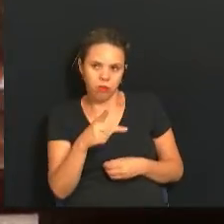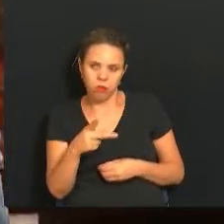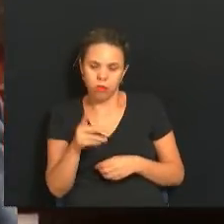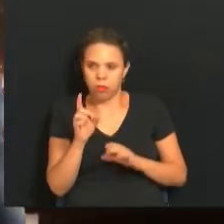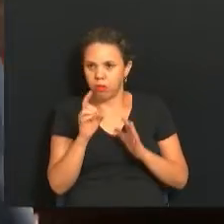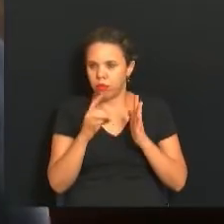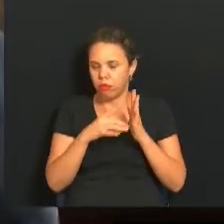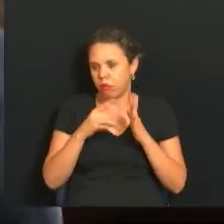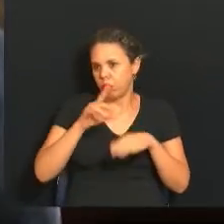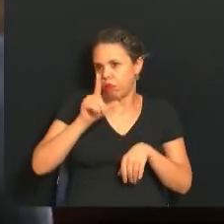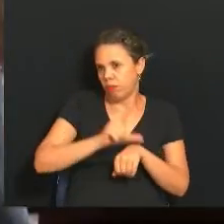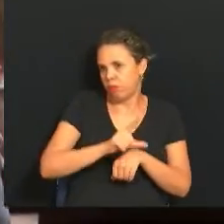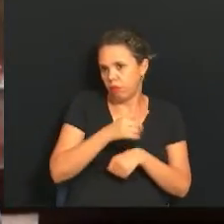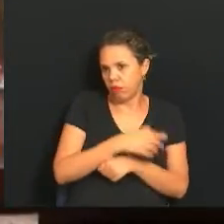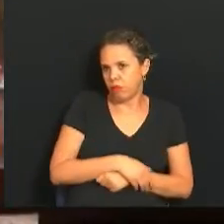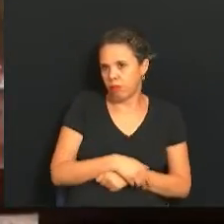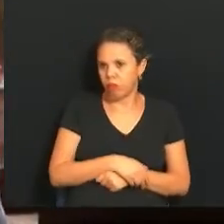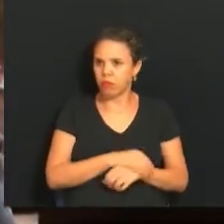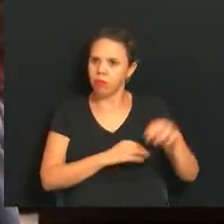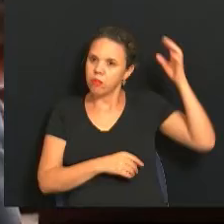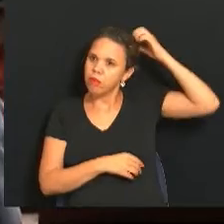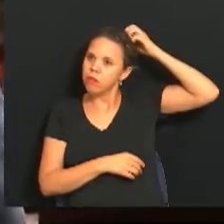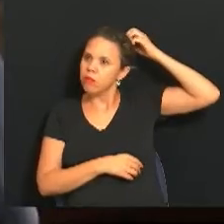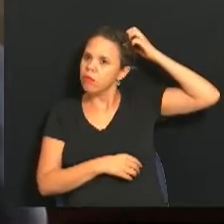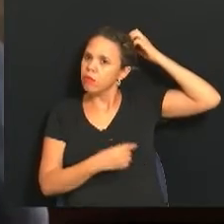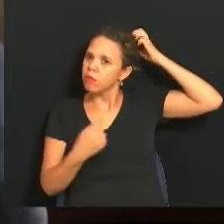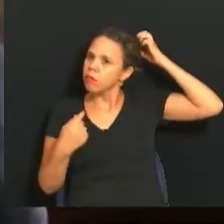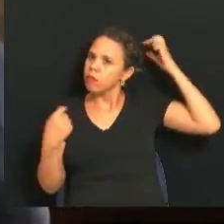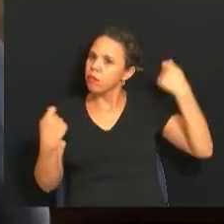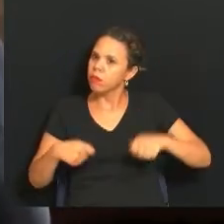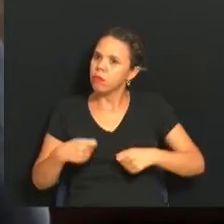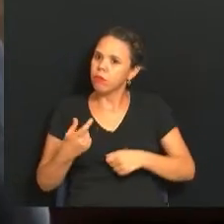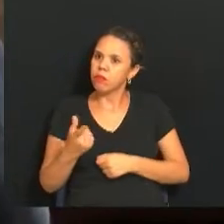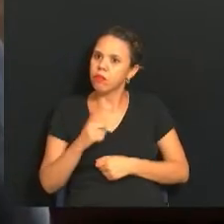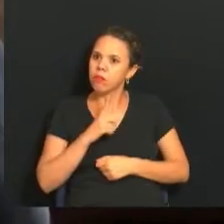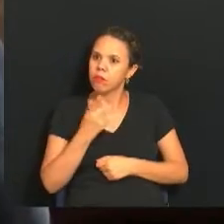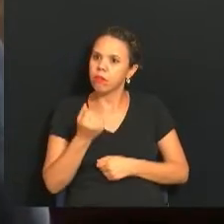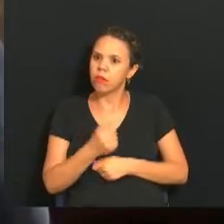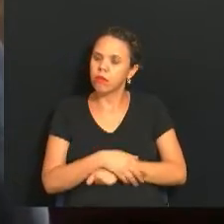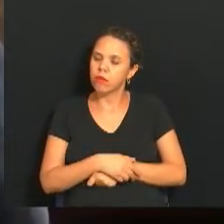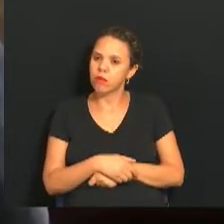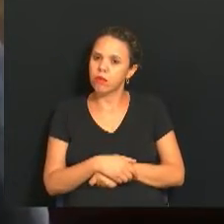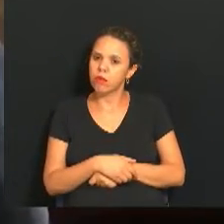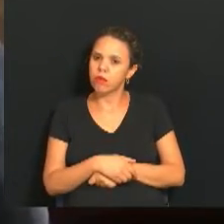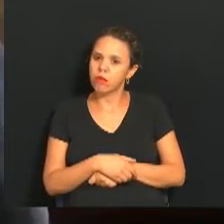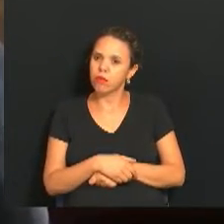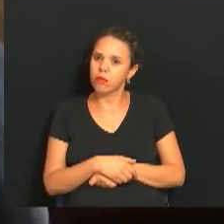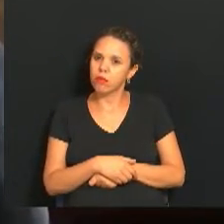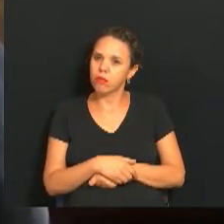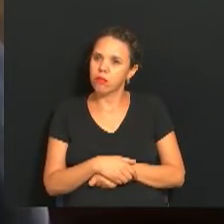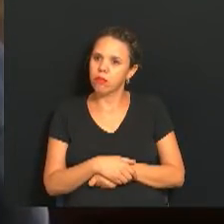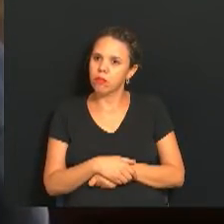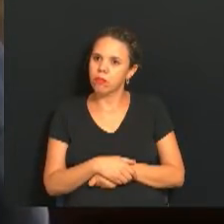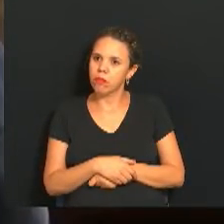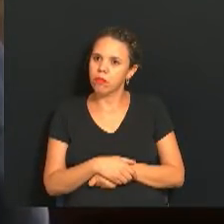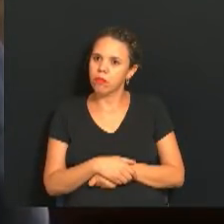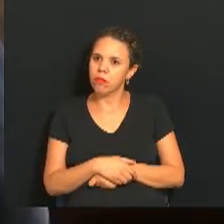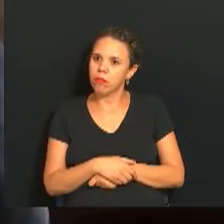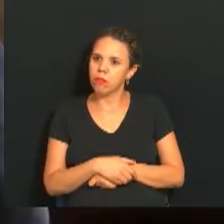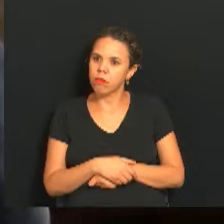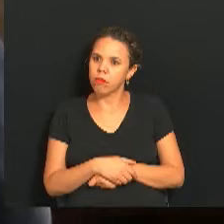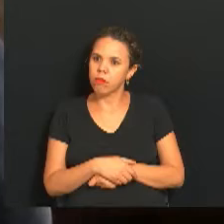vitrine, você precisa de muito dinheiro. Mas não, às vezes, não é, Deli?